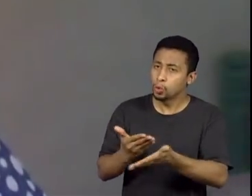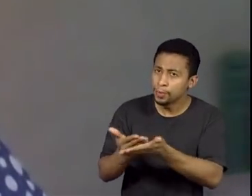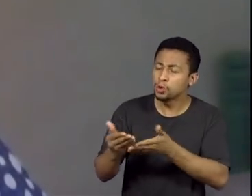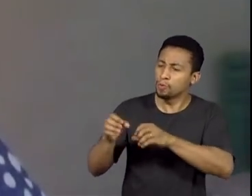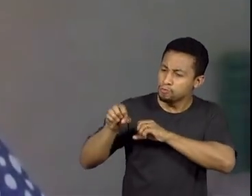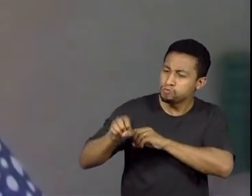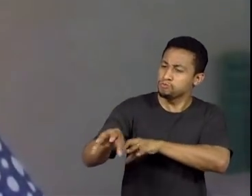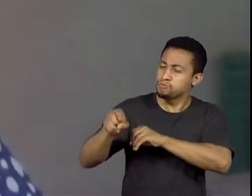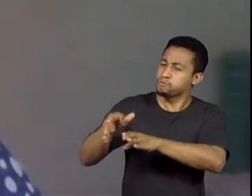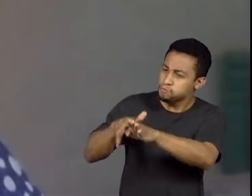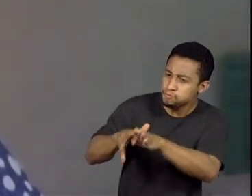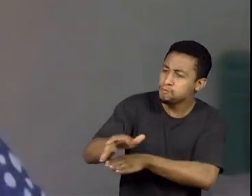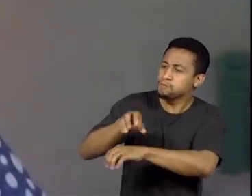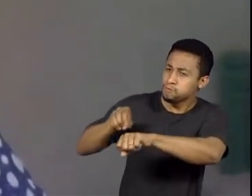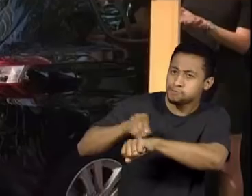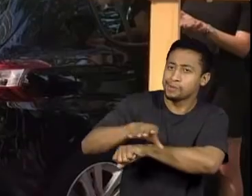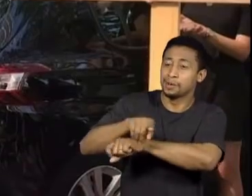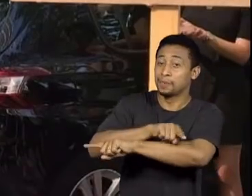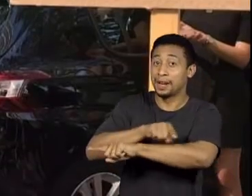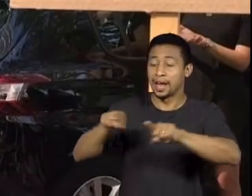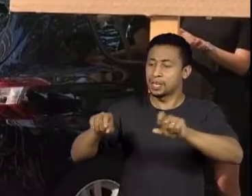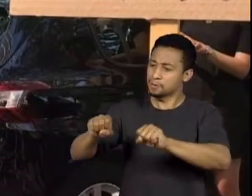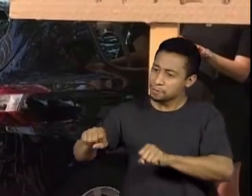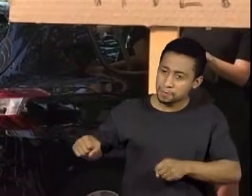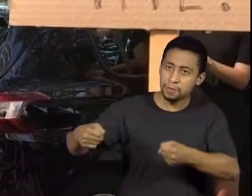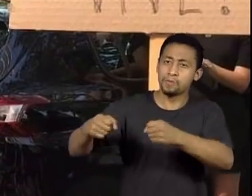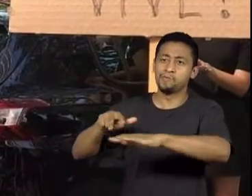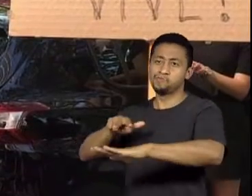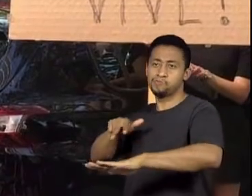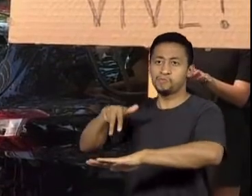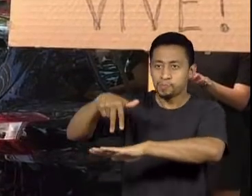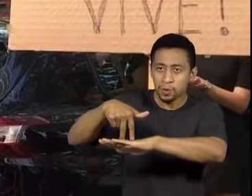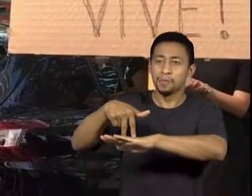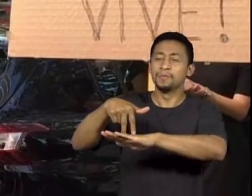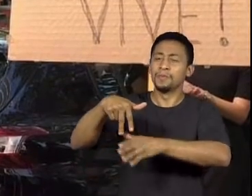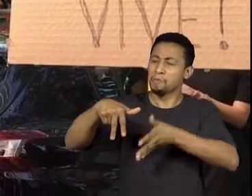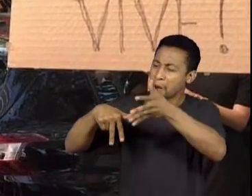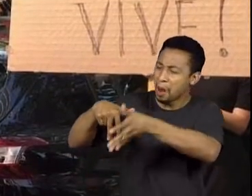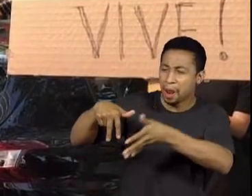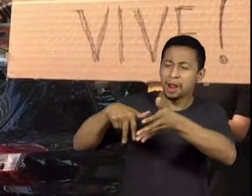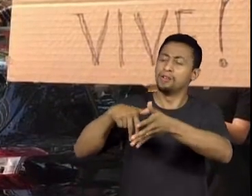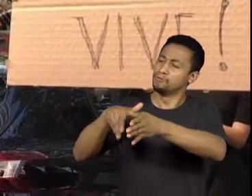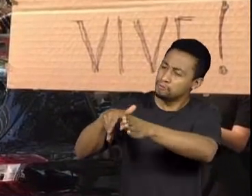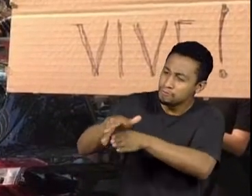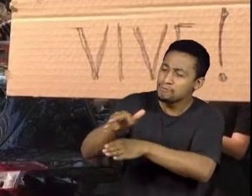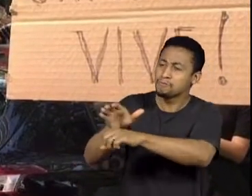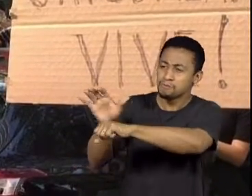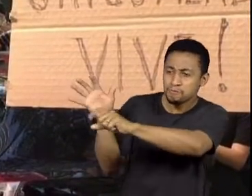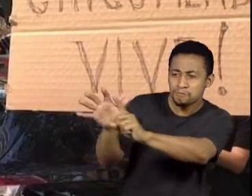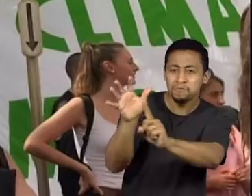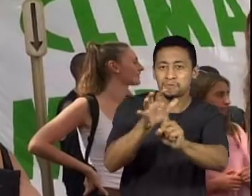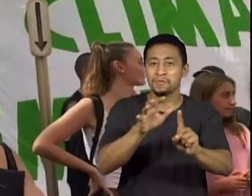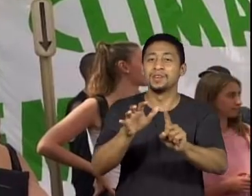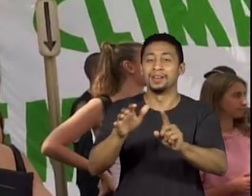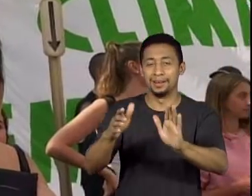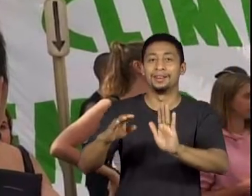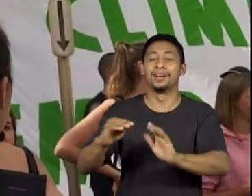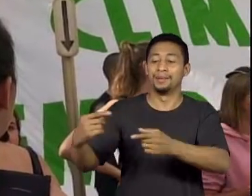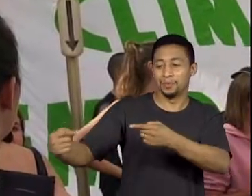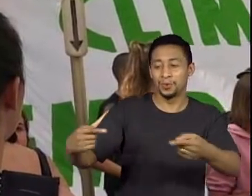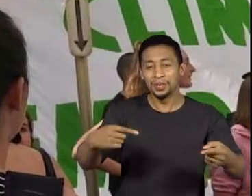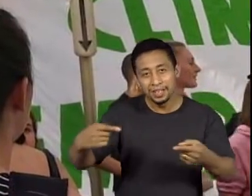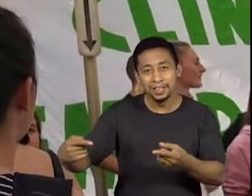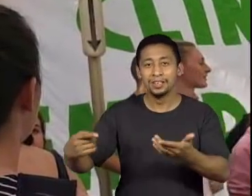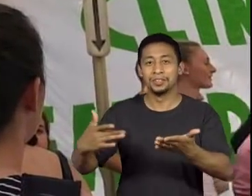eles, a partir do seu protagonismo, possam incidir, né, sobre as políticas de educação, sobre as políticas